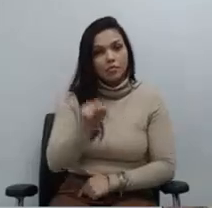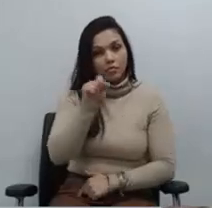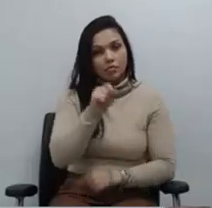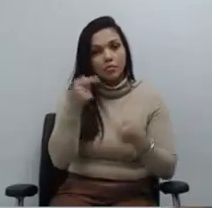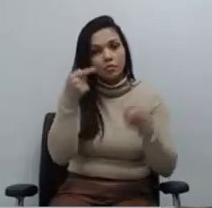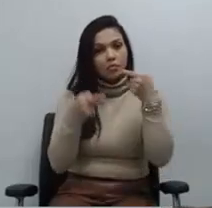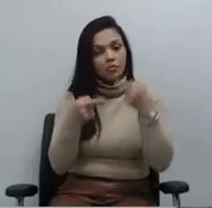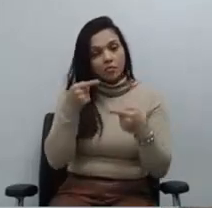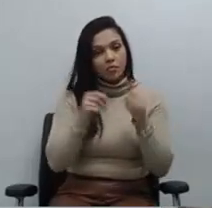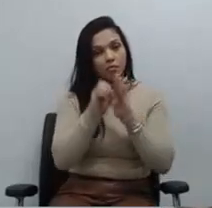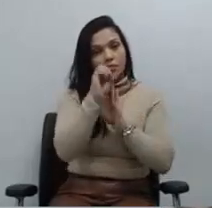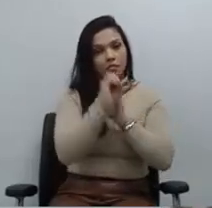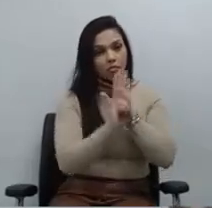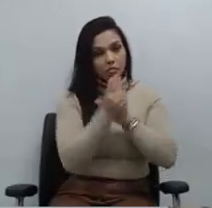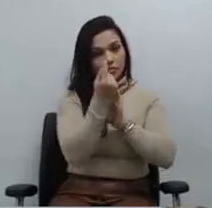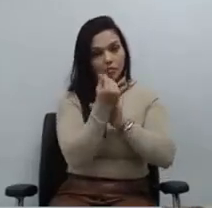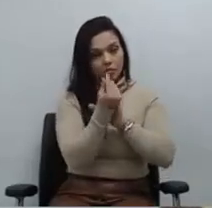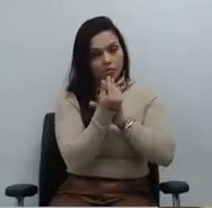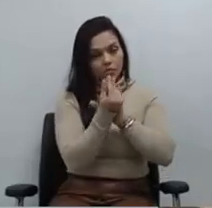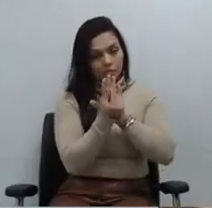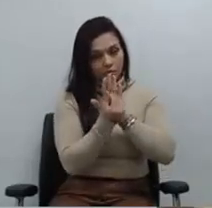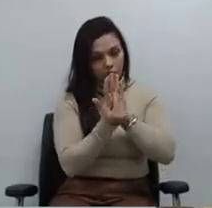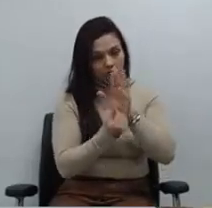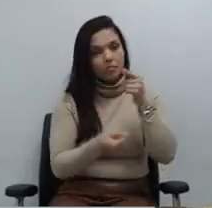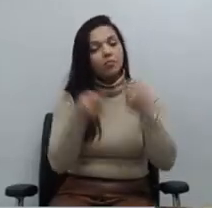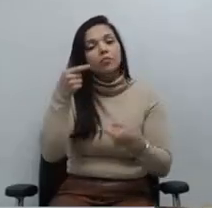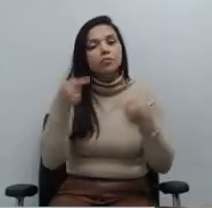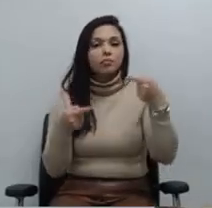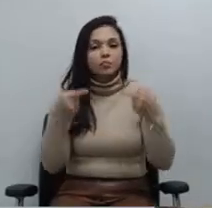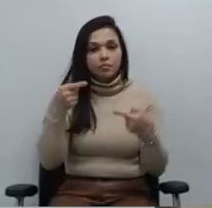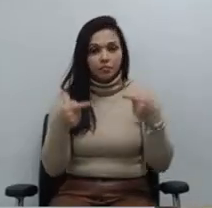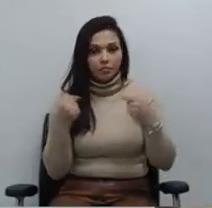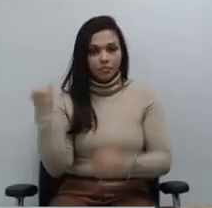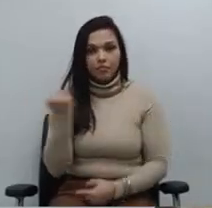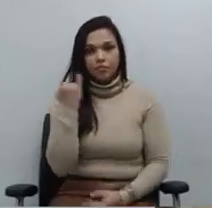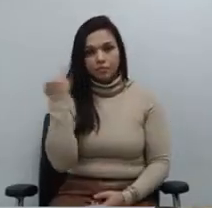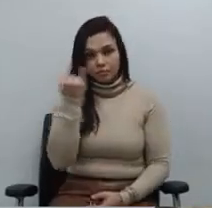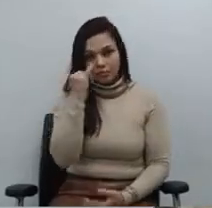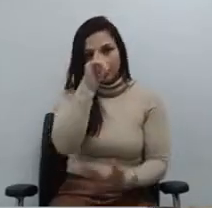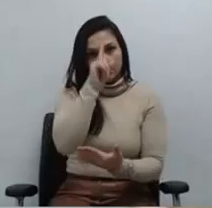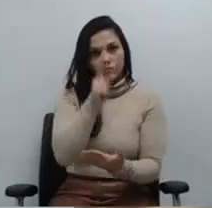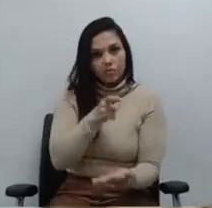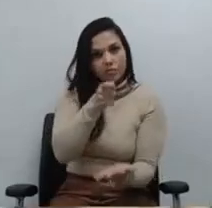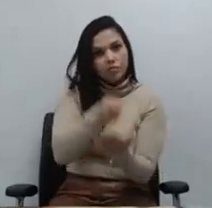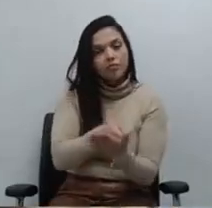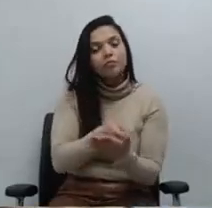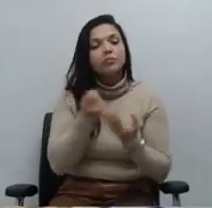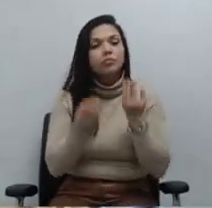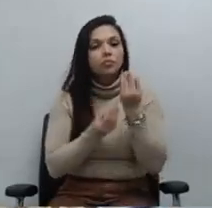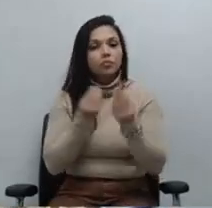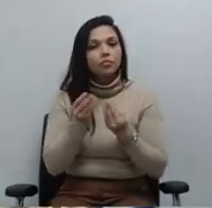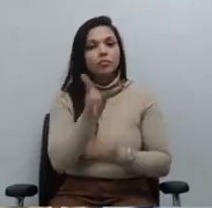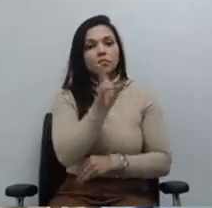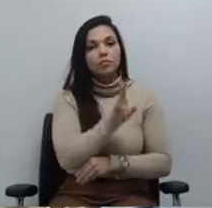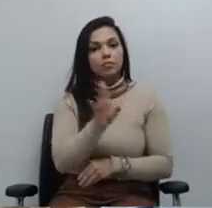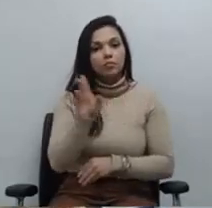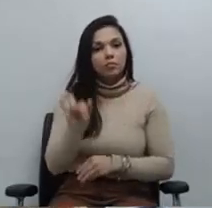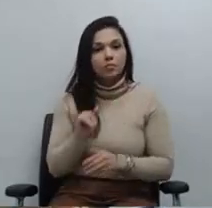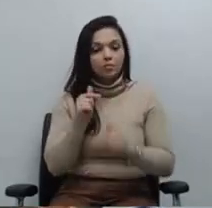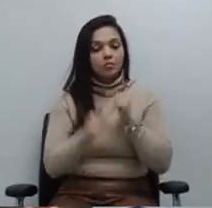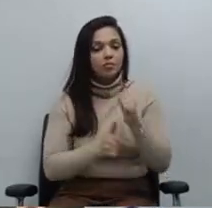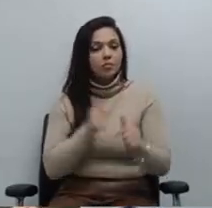o orçamento. É um debate muito importante que vai definir aí de certa forma, os rumos,